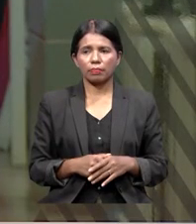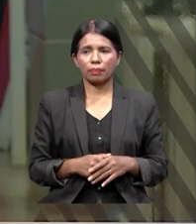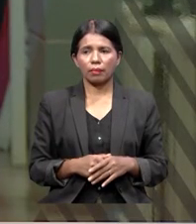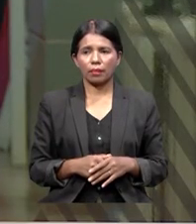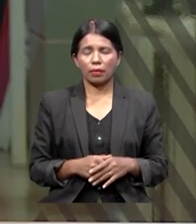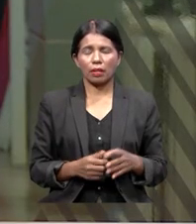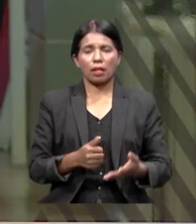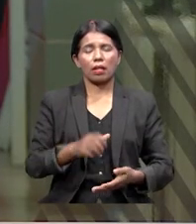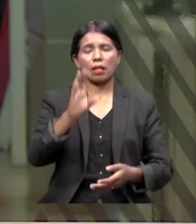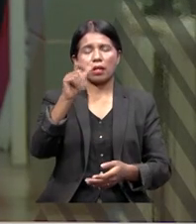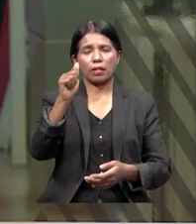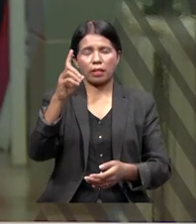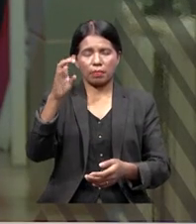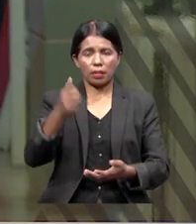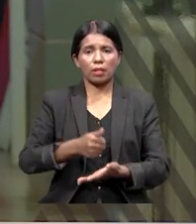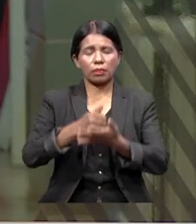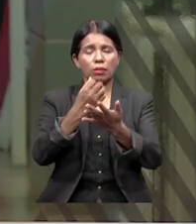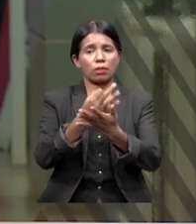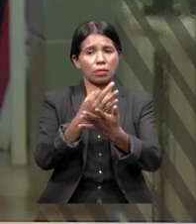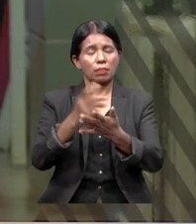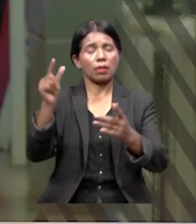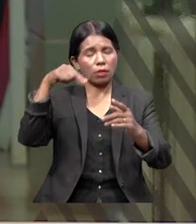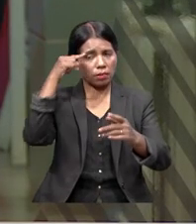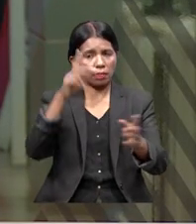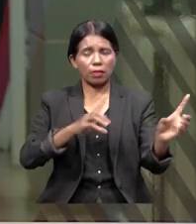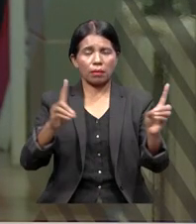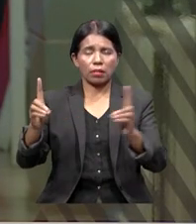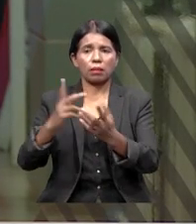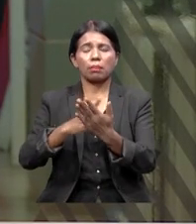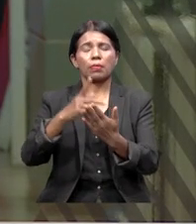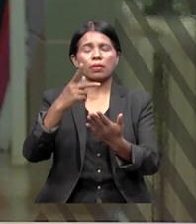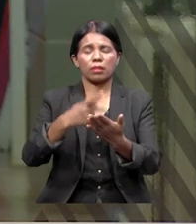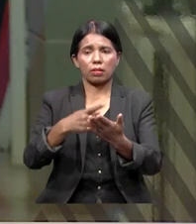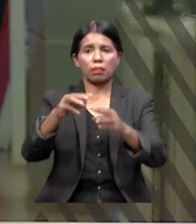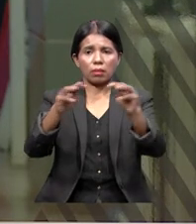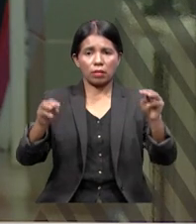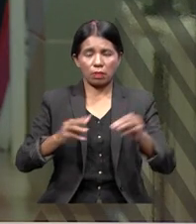E devia apoio orçamento lhe to conselho nacional em governo, ou implementa projeto em município, manatuto.